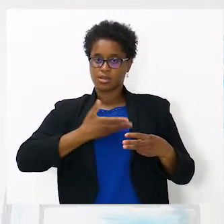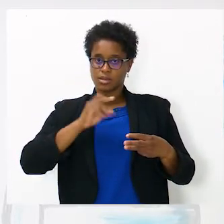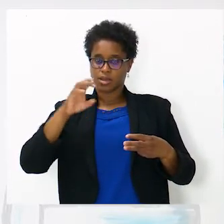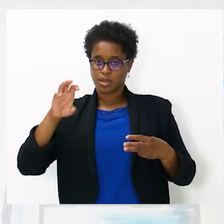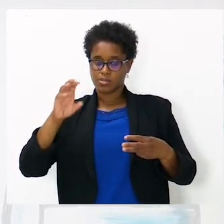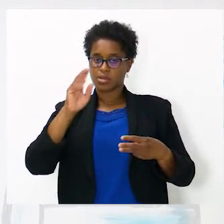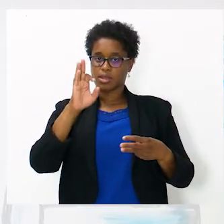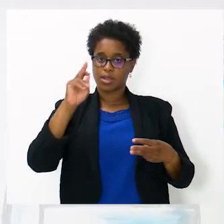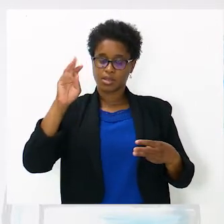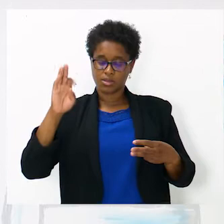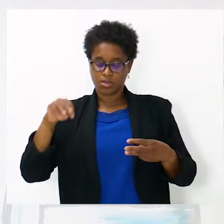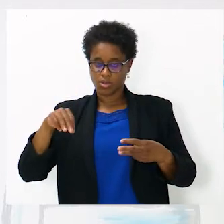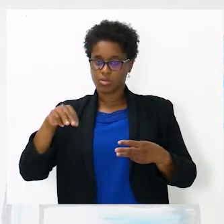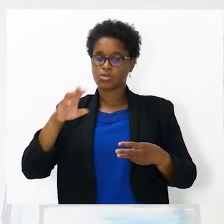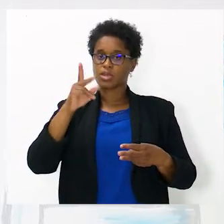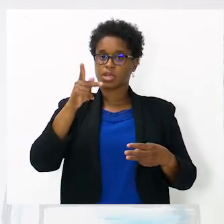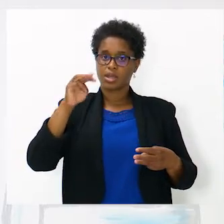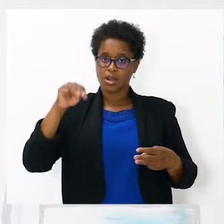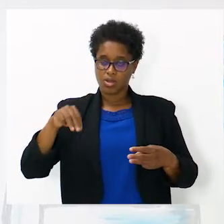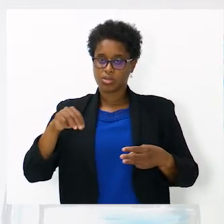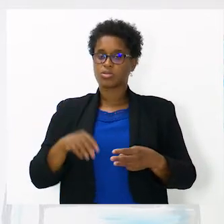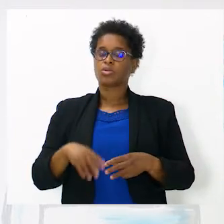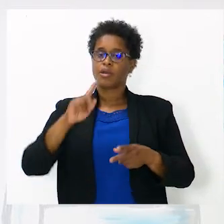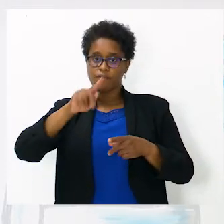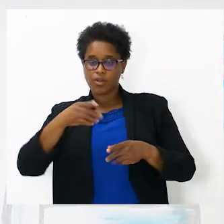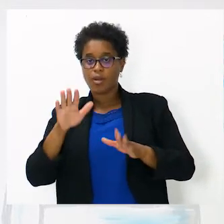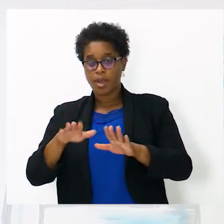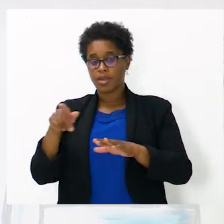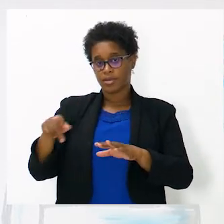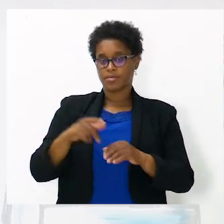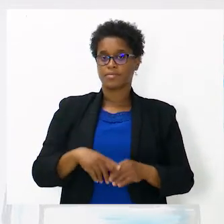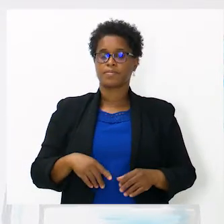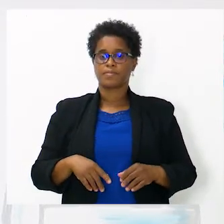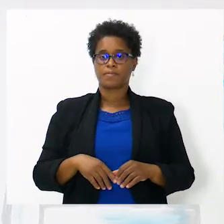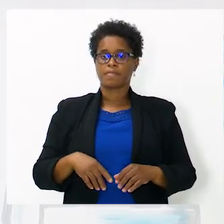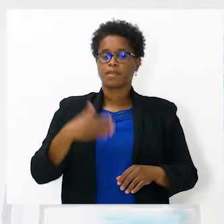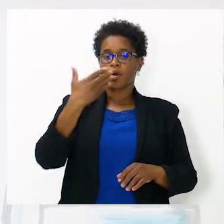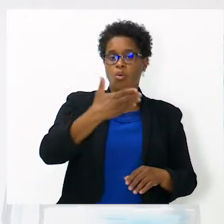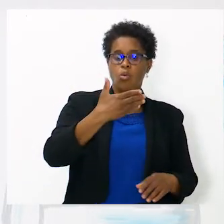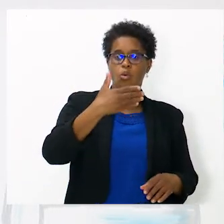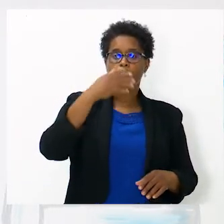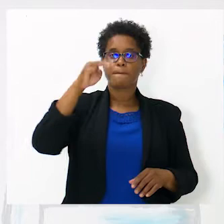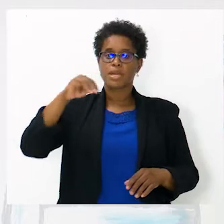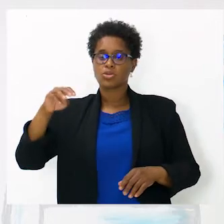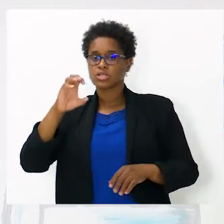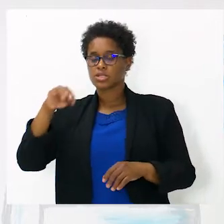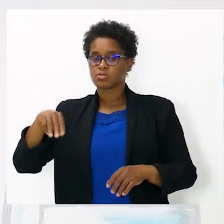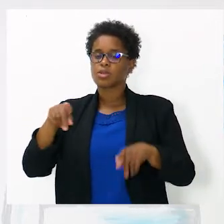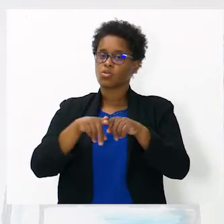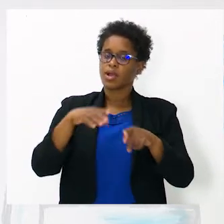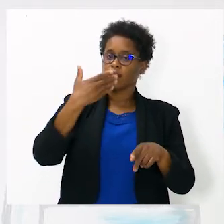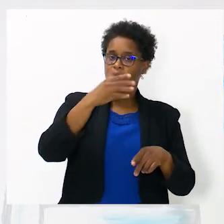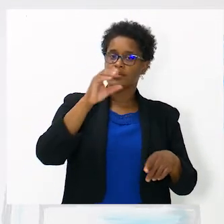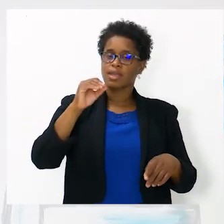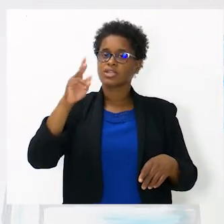hectômetro, quilômetro. A vírgula para aqui. Ou seja, 1 milhão de centímetros equivale a